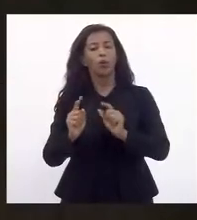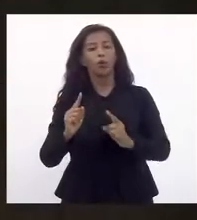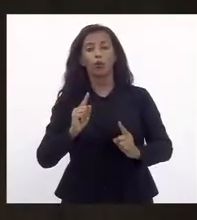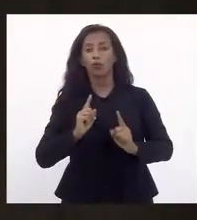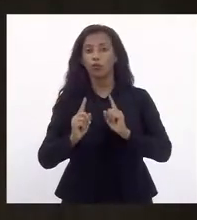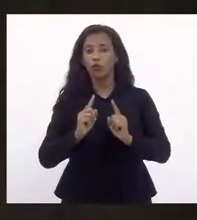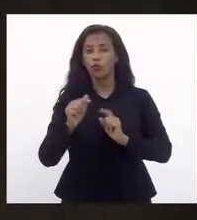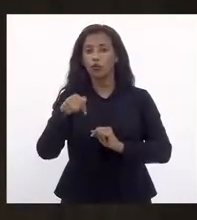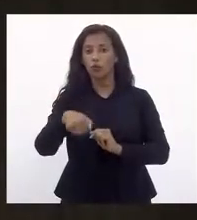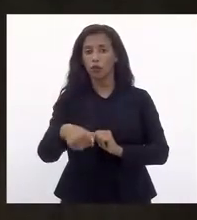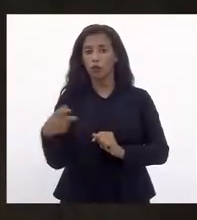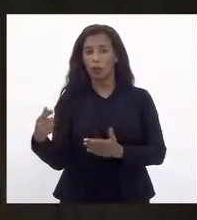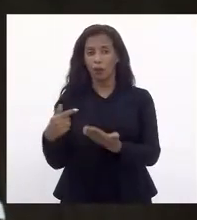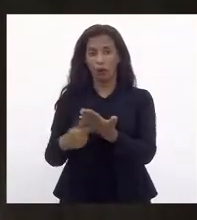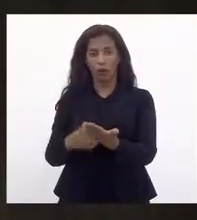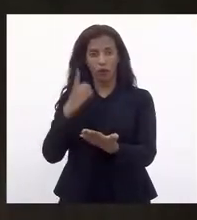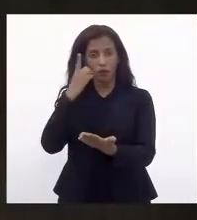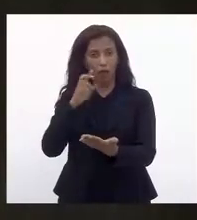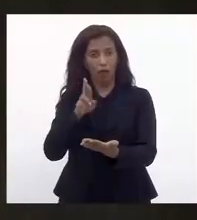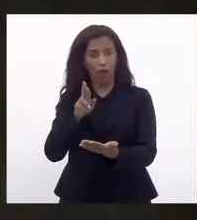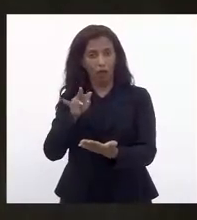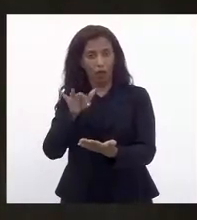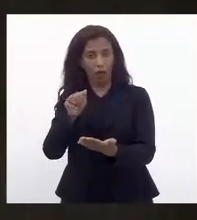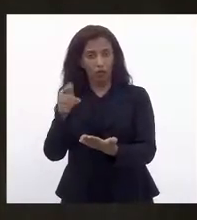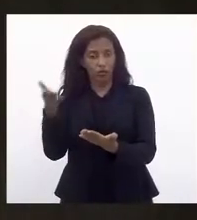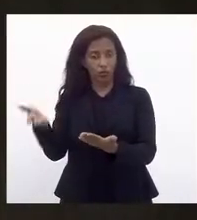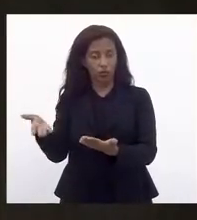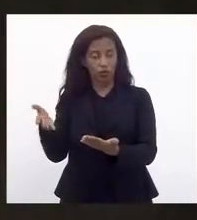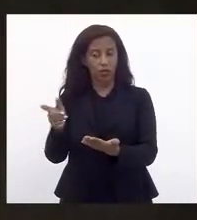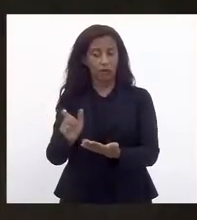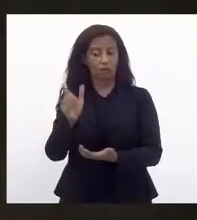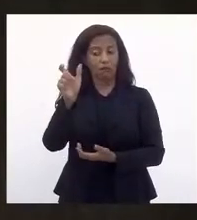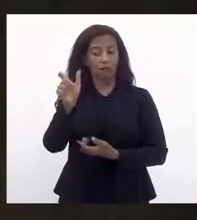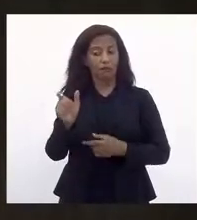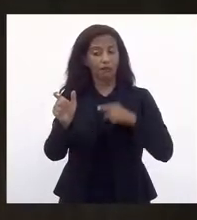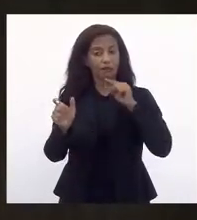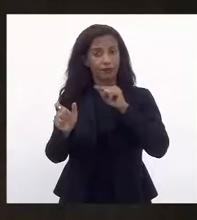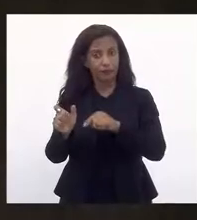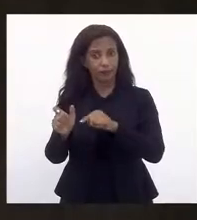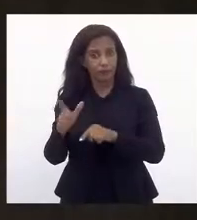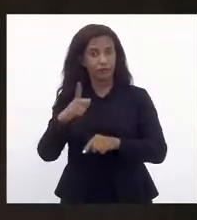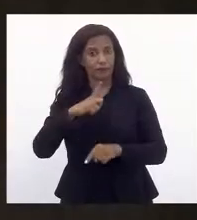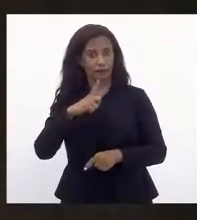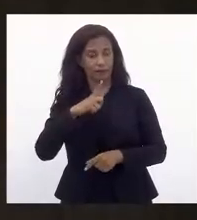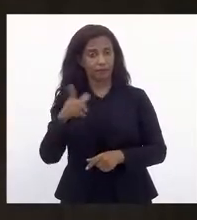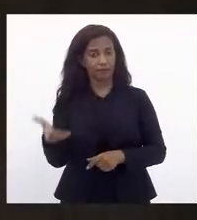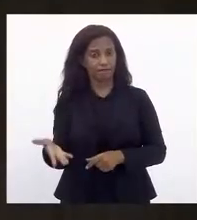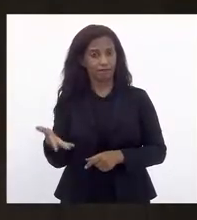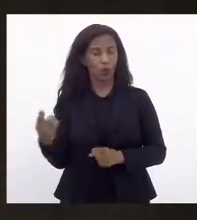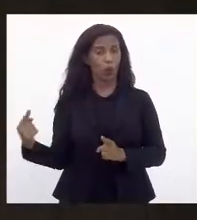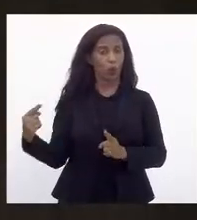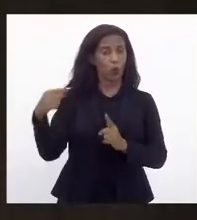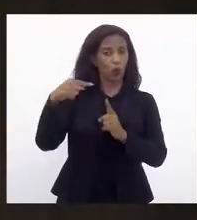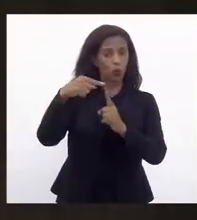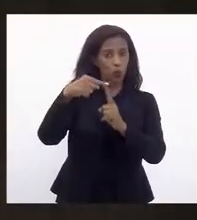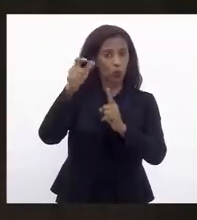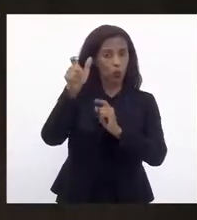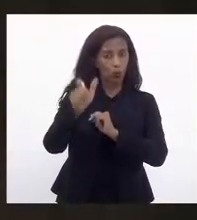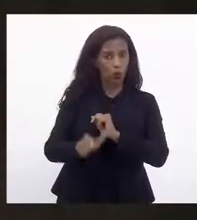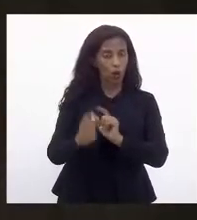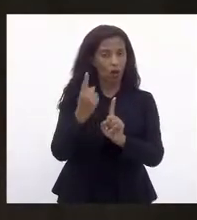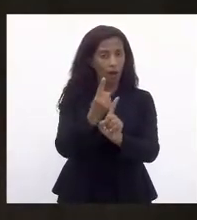por intervenção do deputado Ratinho, é que aqueles que tiveram no objeto o